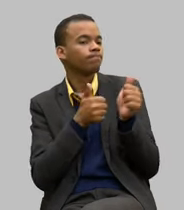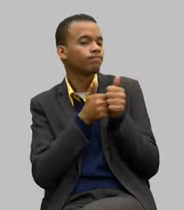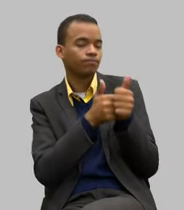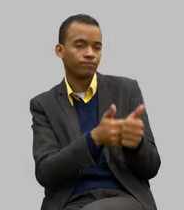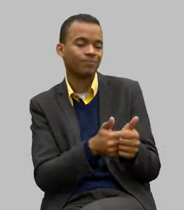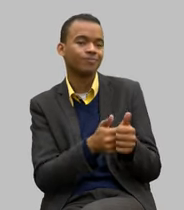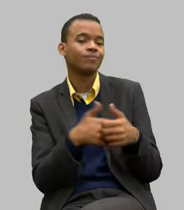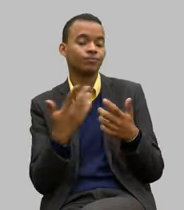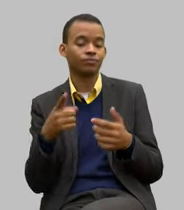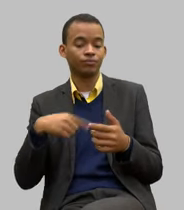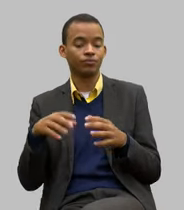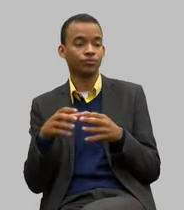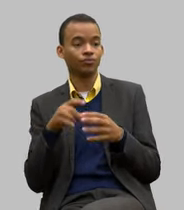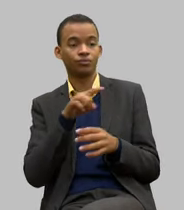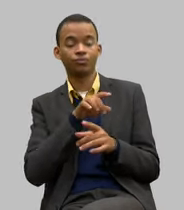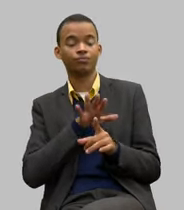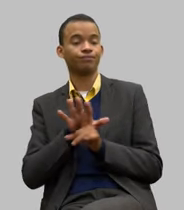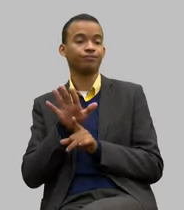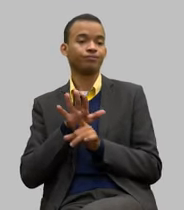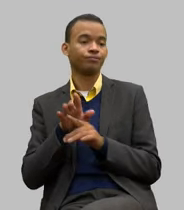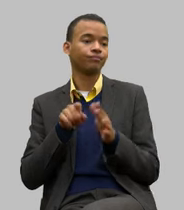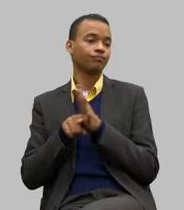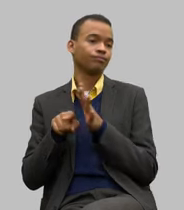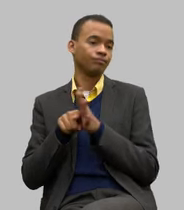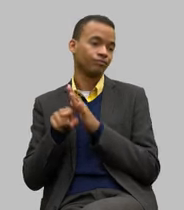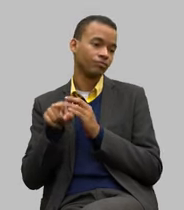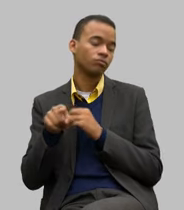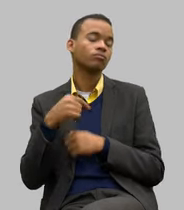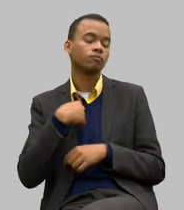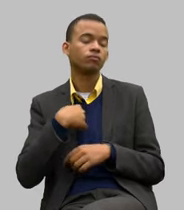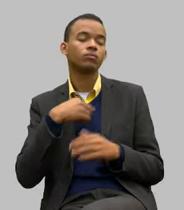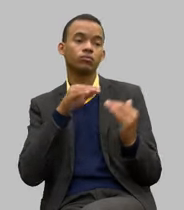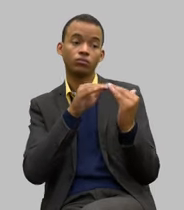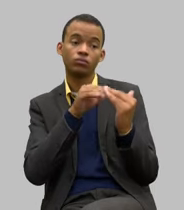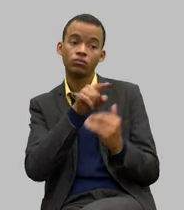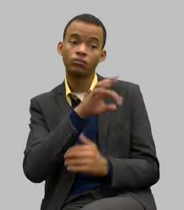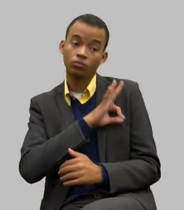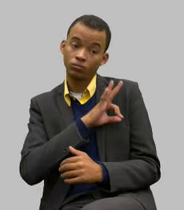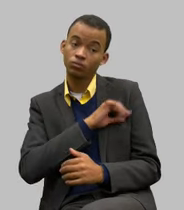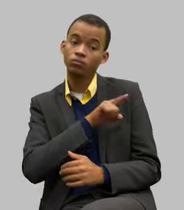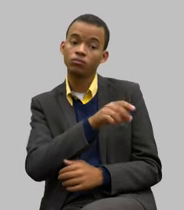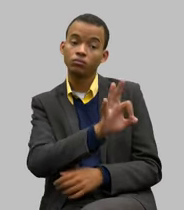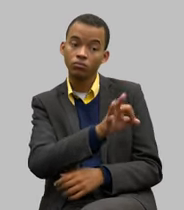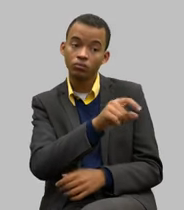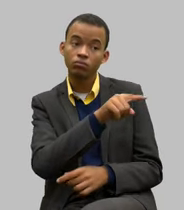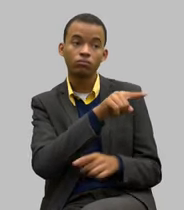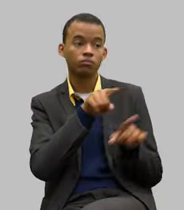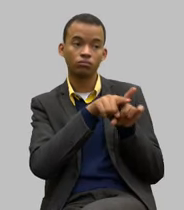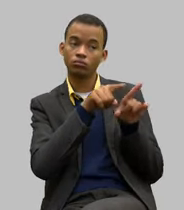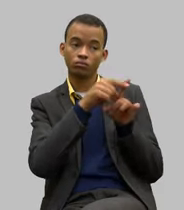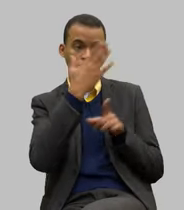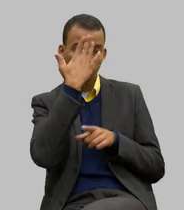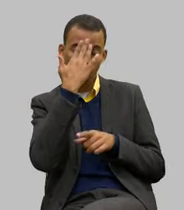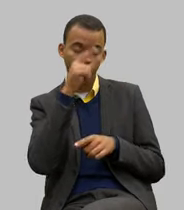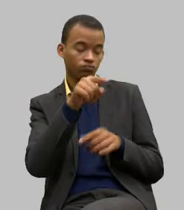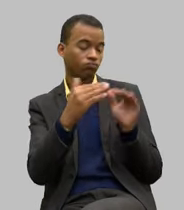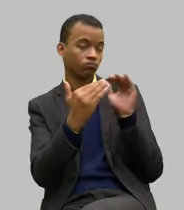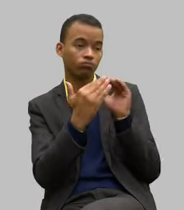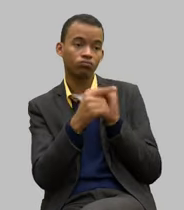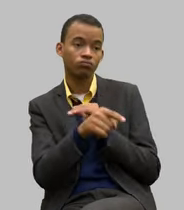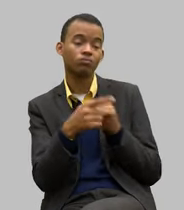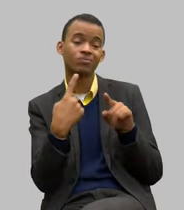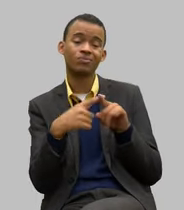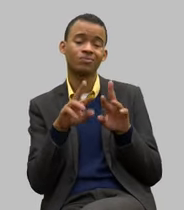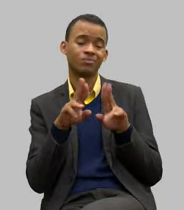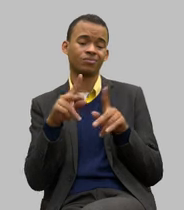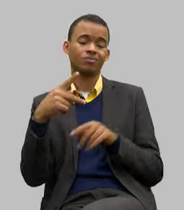é mais demandado e eu tenho certeza que eles têm razão e o senhor também sabe que eles têm razão porque eh diferente da PM